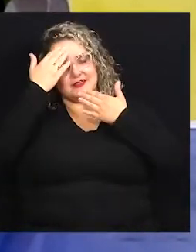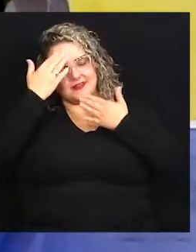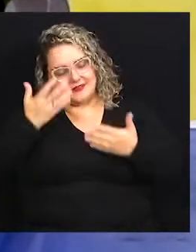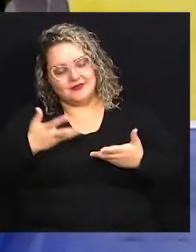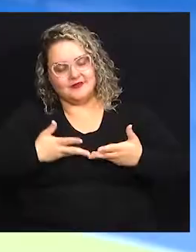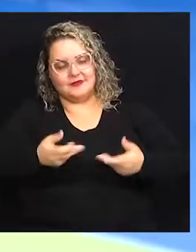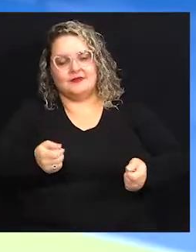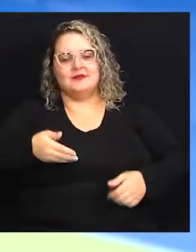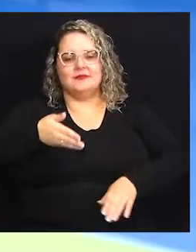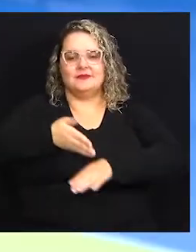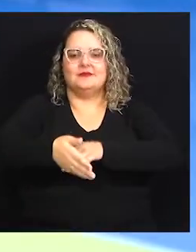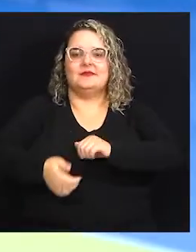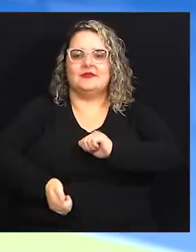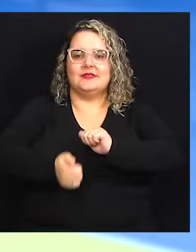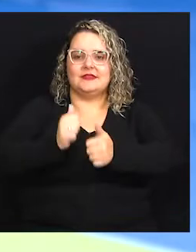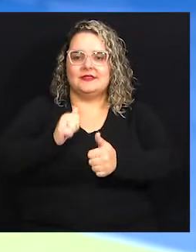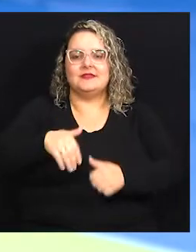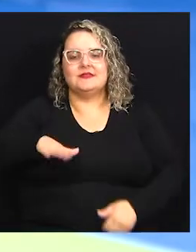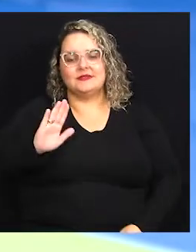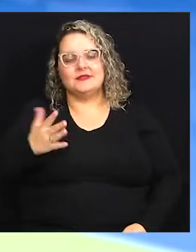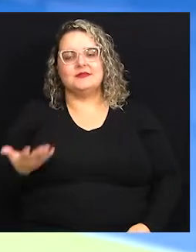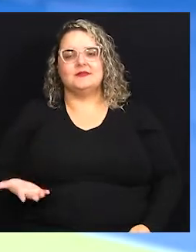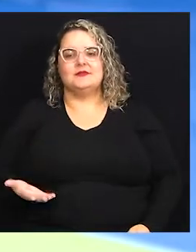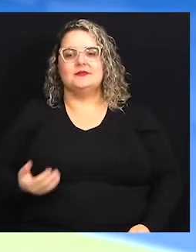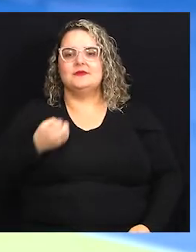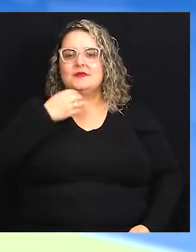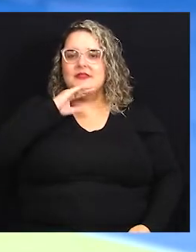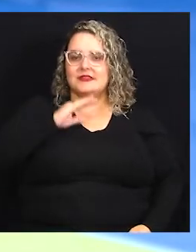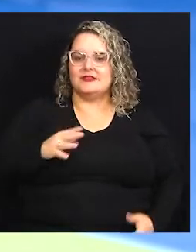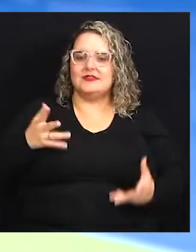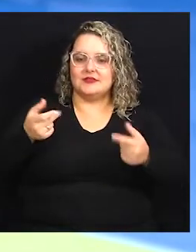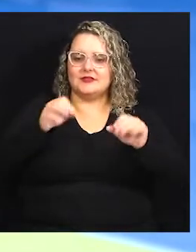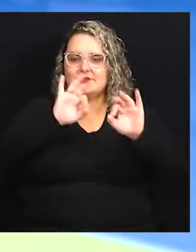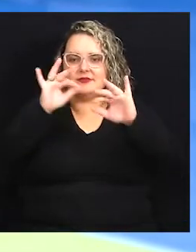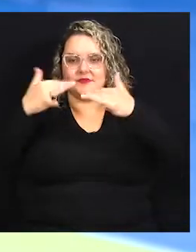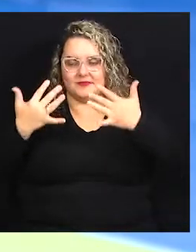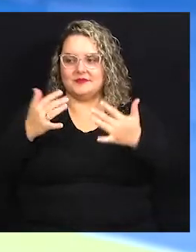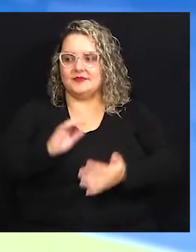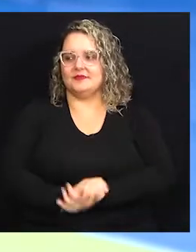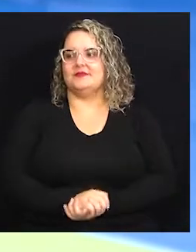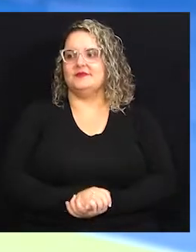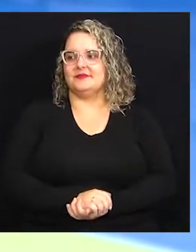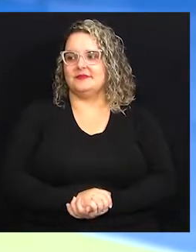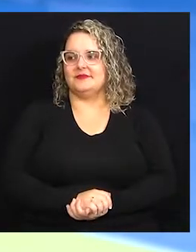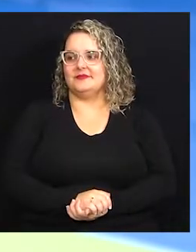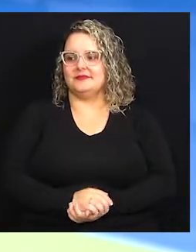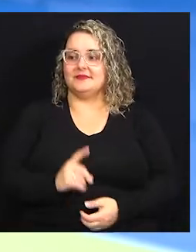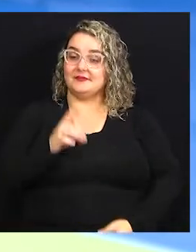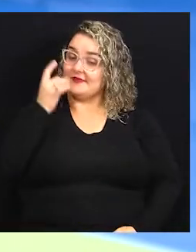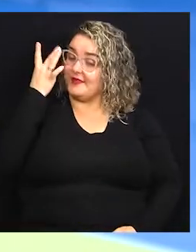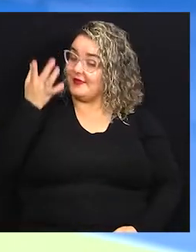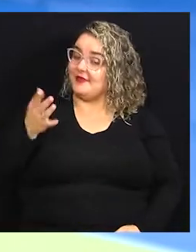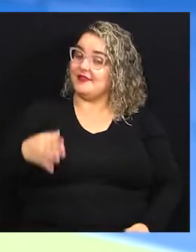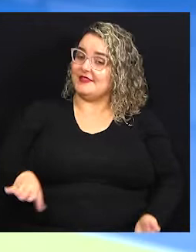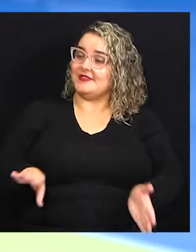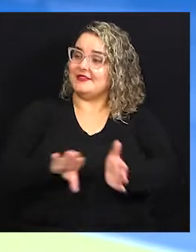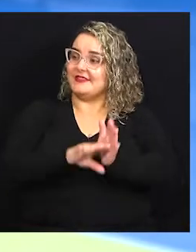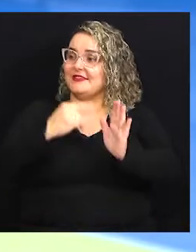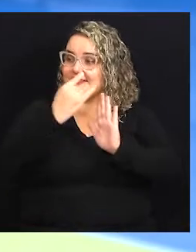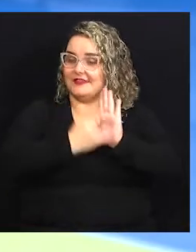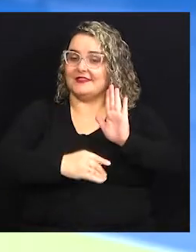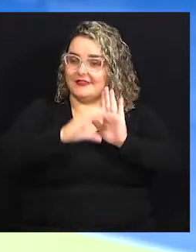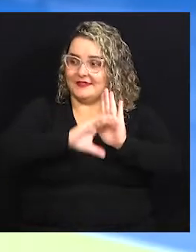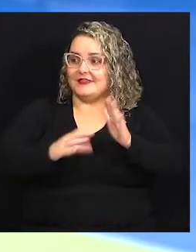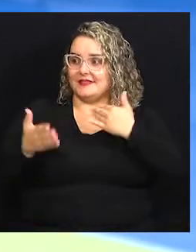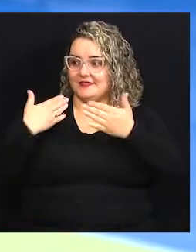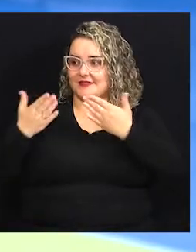Boa tarde a todos, espectadores. Não é fácil você chegar a todos esse currículo. Até agora há pouco a gente estava conversando em